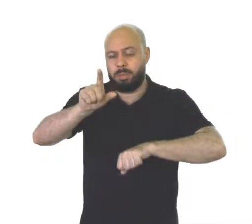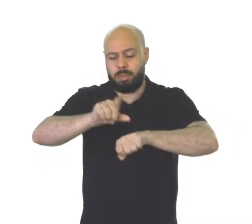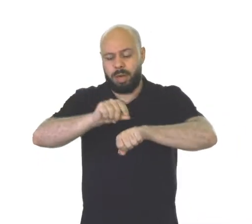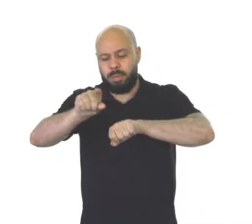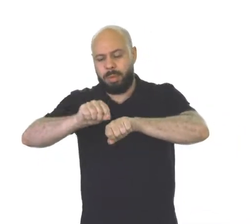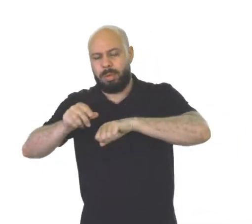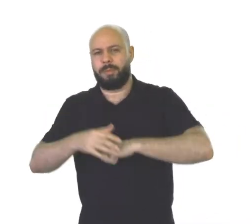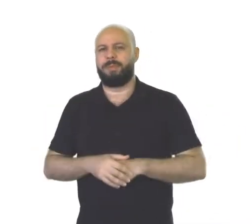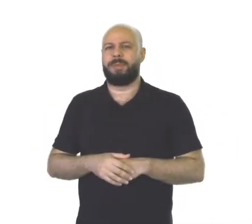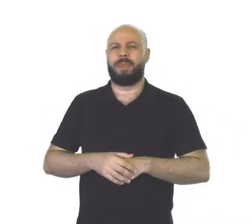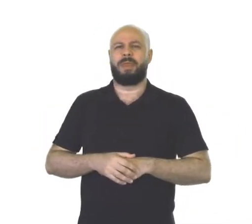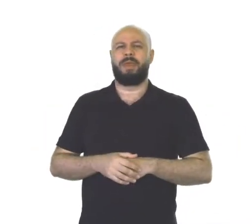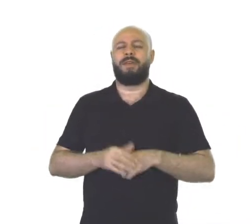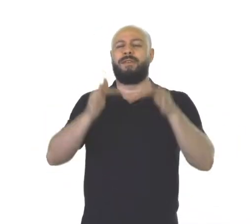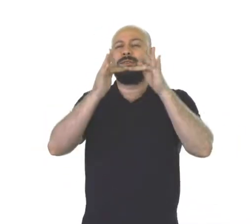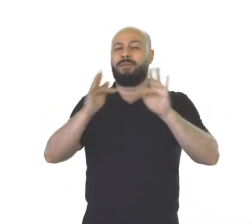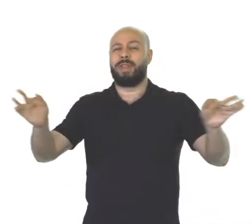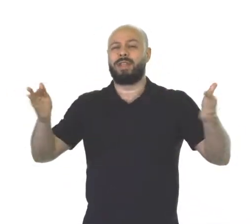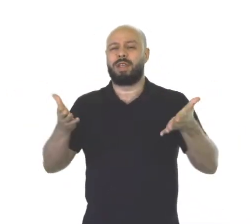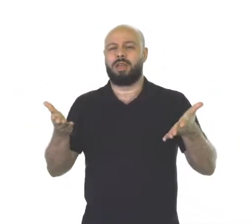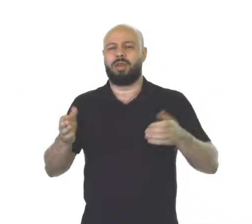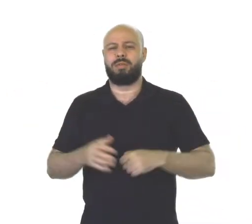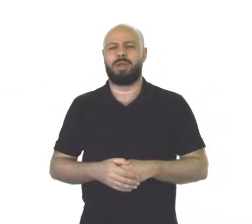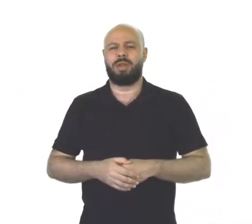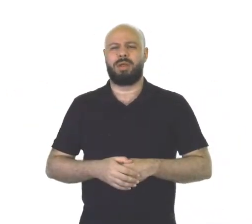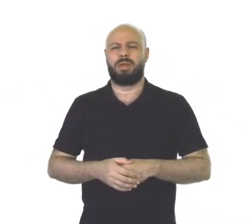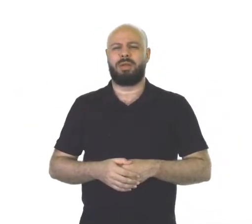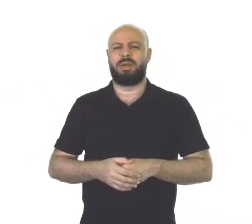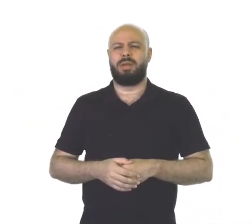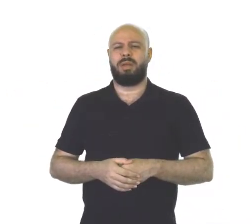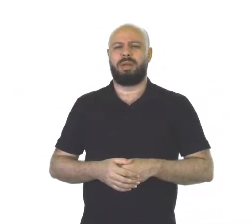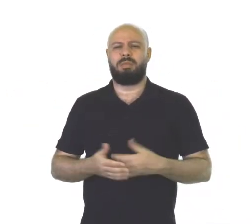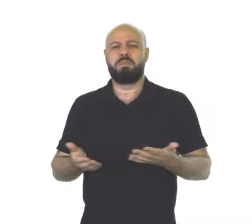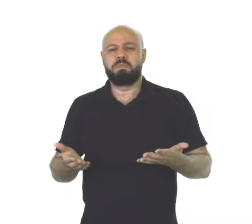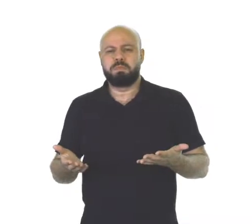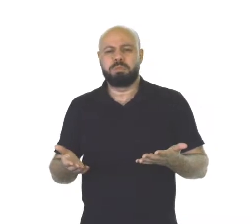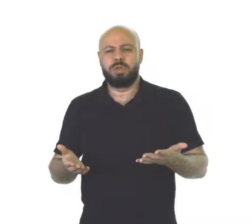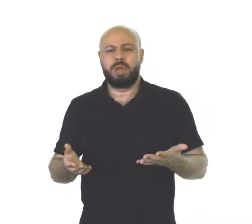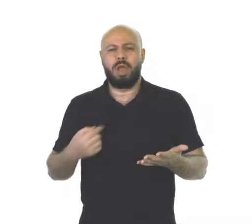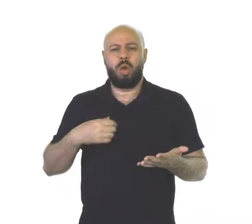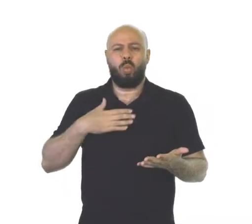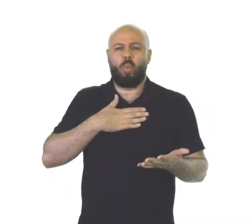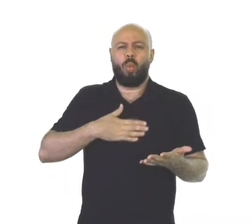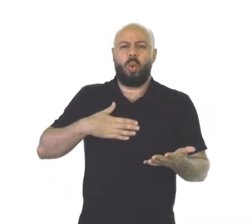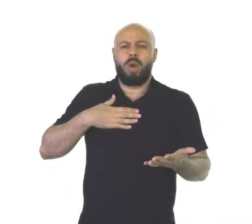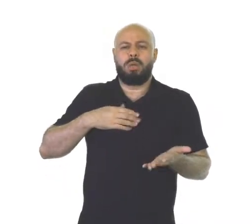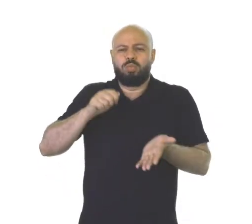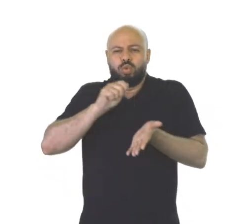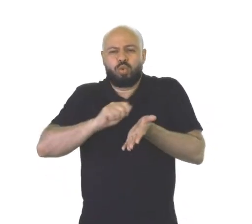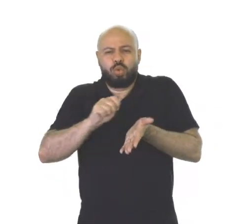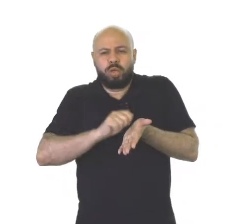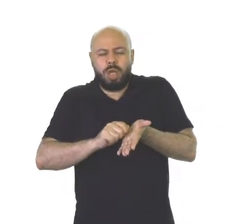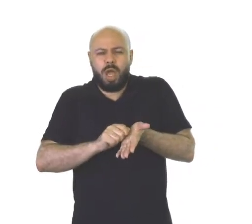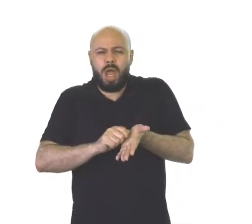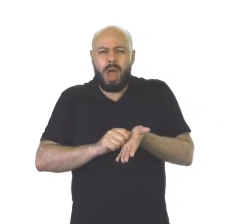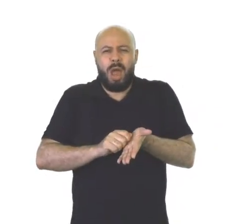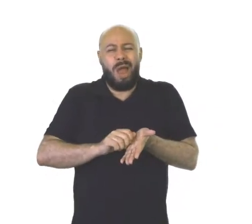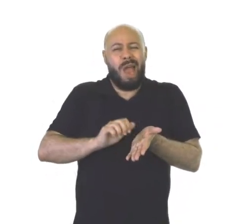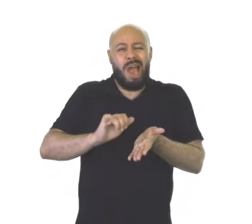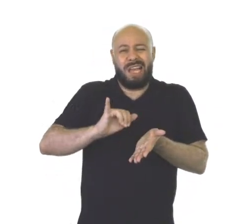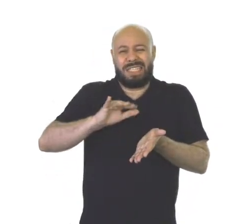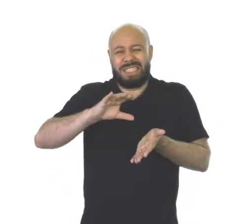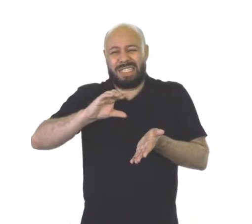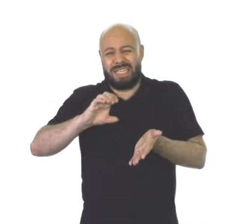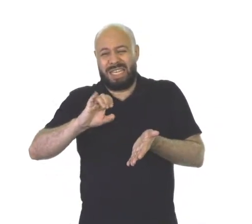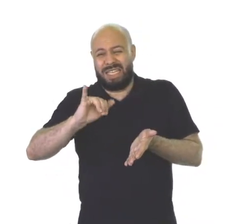no slide. I would like to write an essay. For example, you could tell me about your family